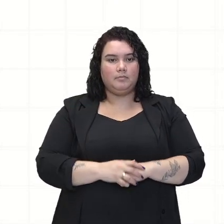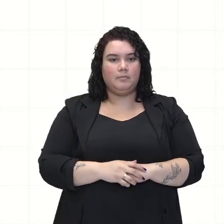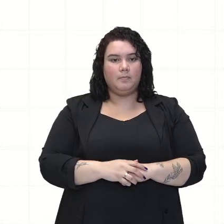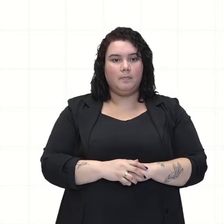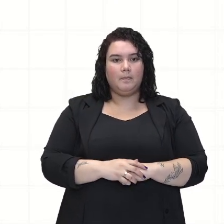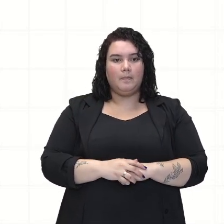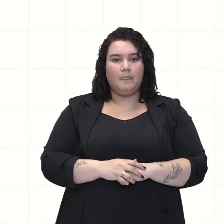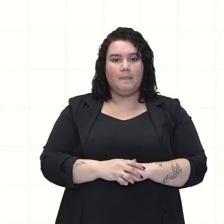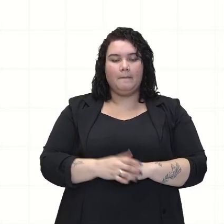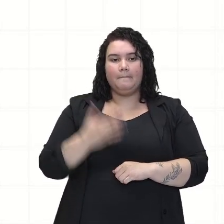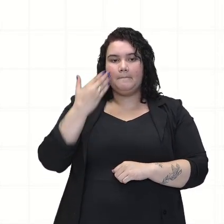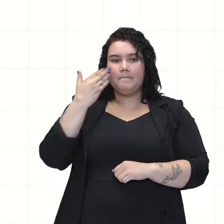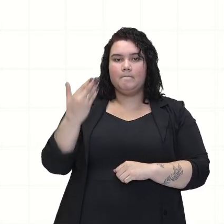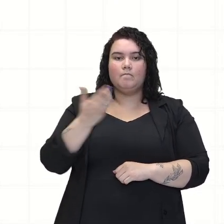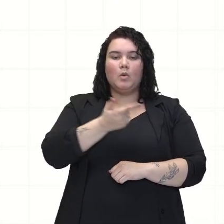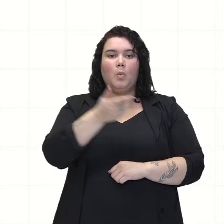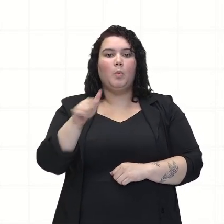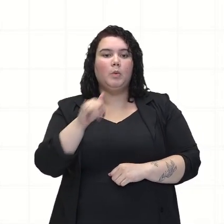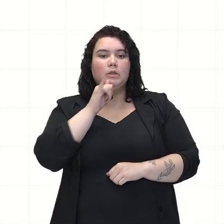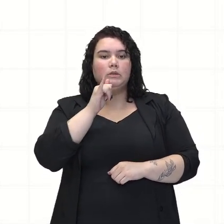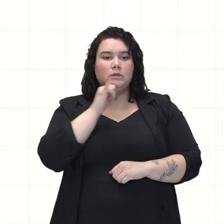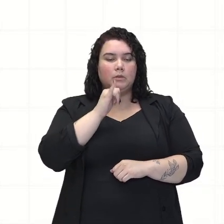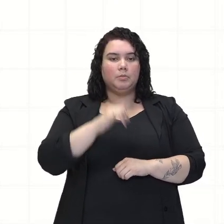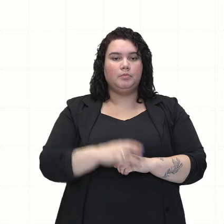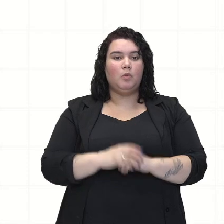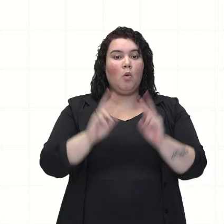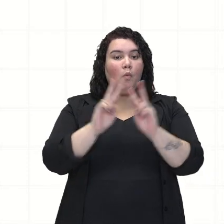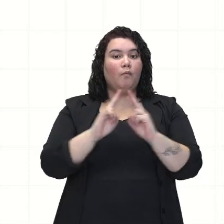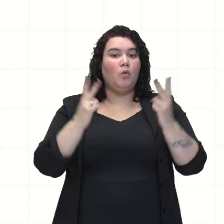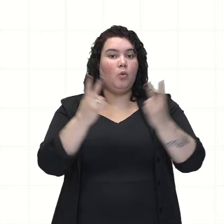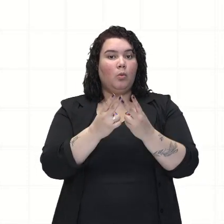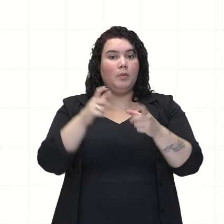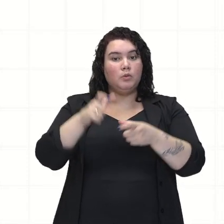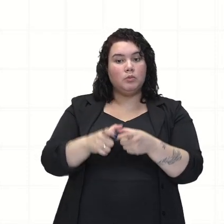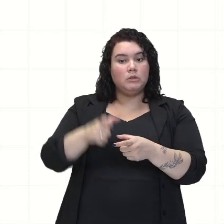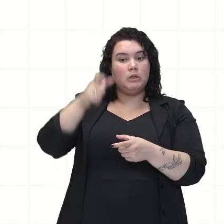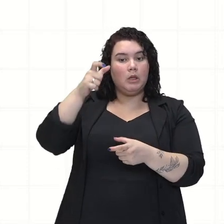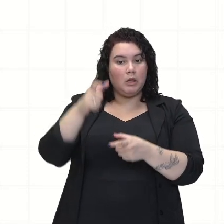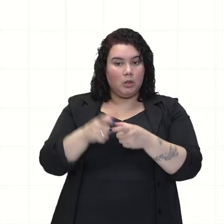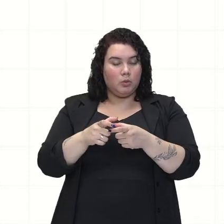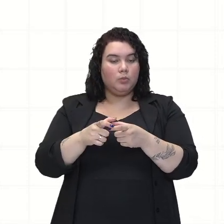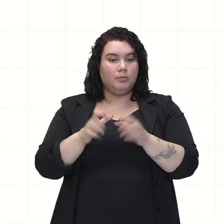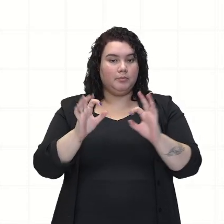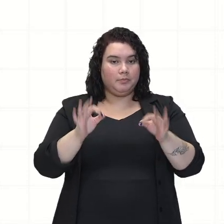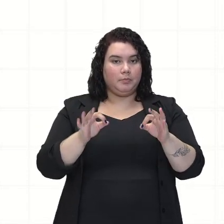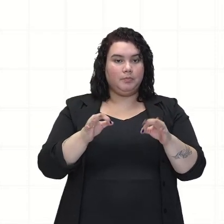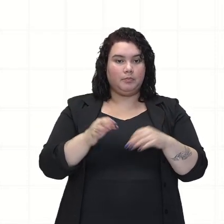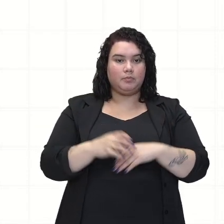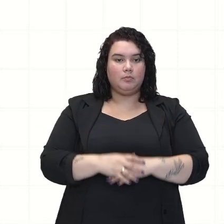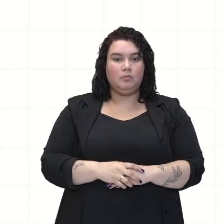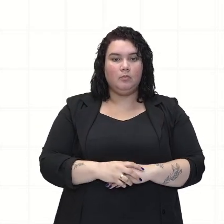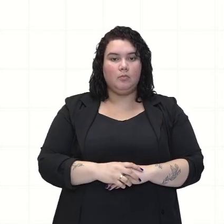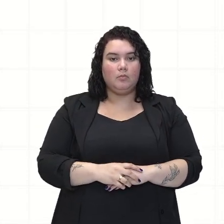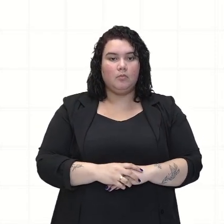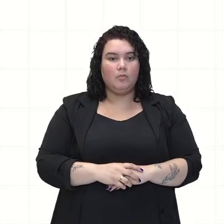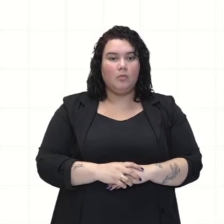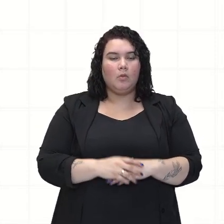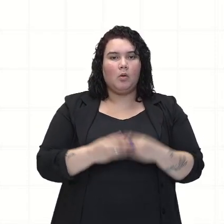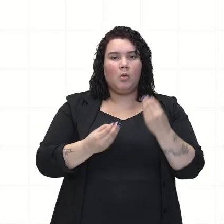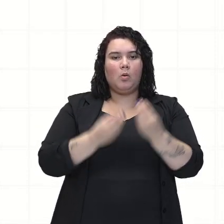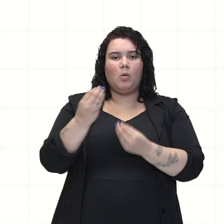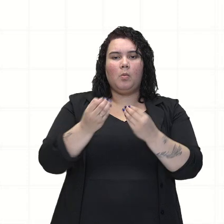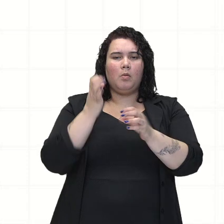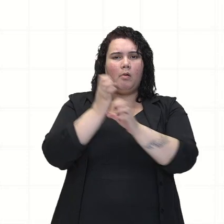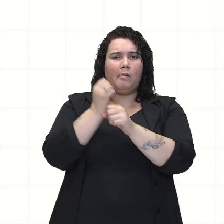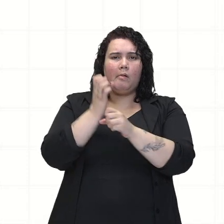Vamos mais um exemplo de volume. Agora nós vamos calcular o volume de um cilindro. Tá? E como que se calcula